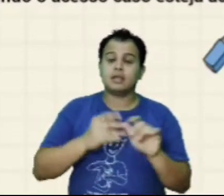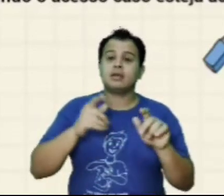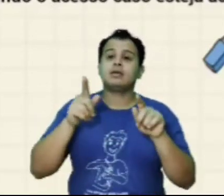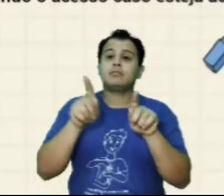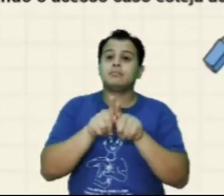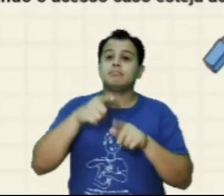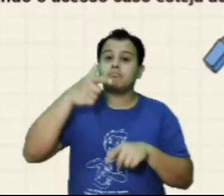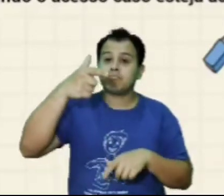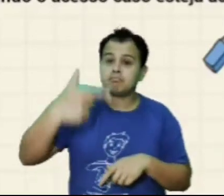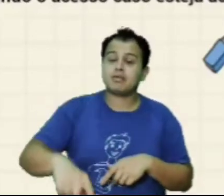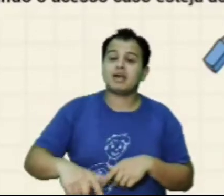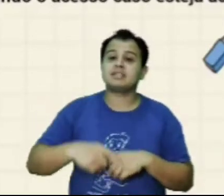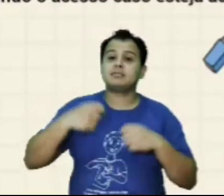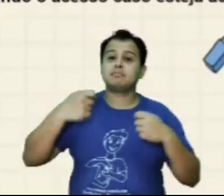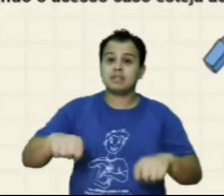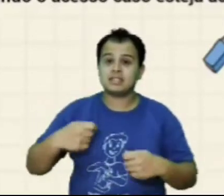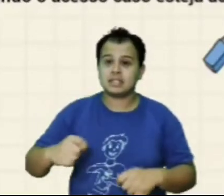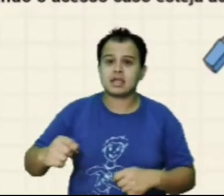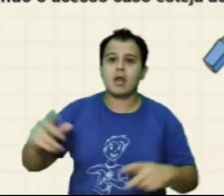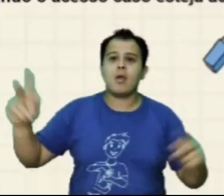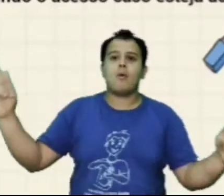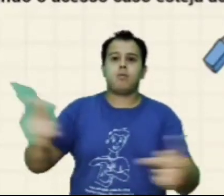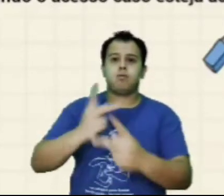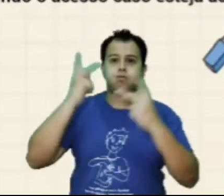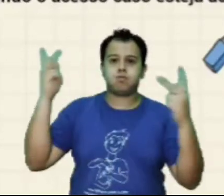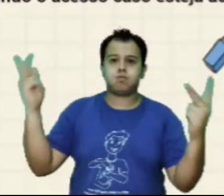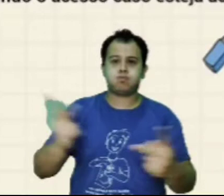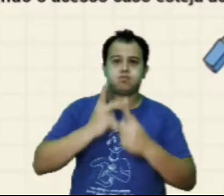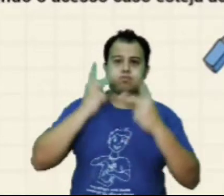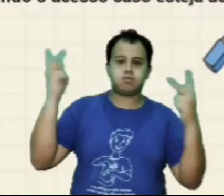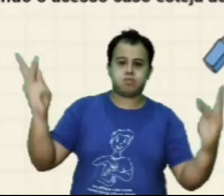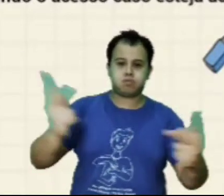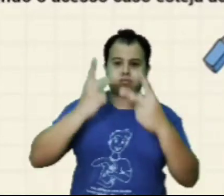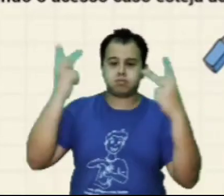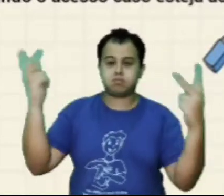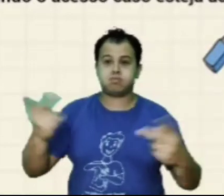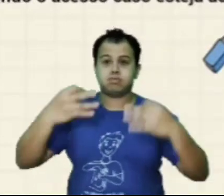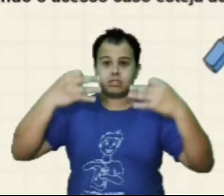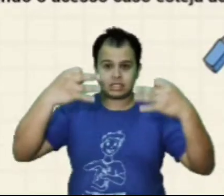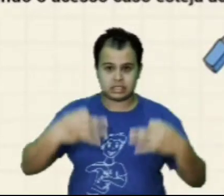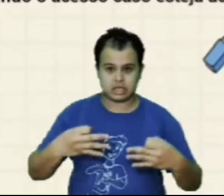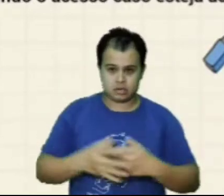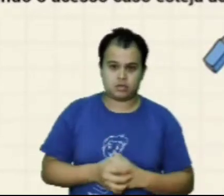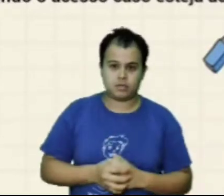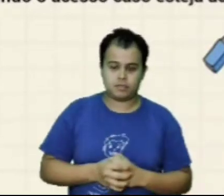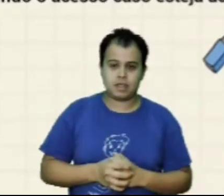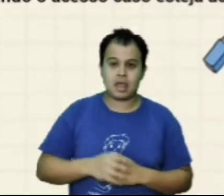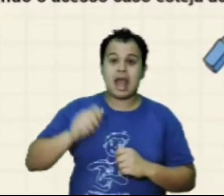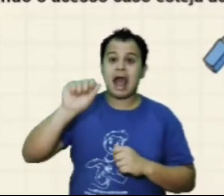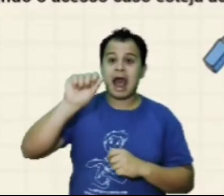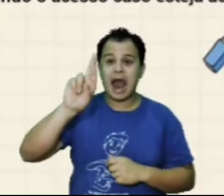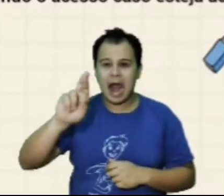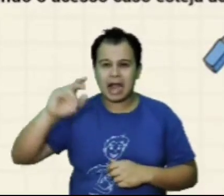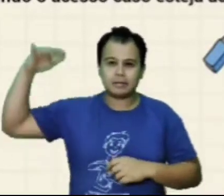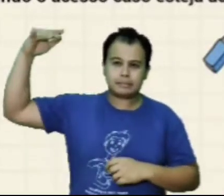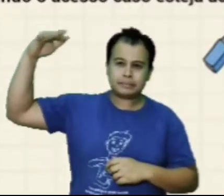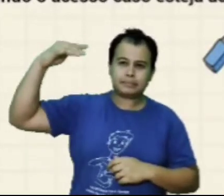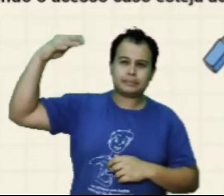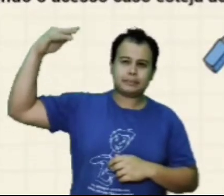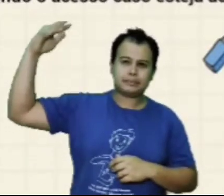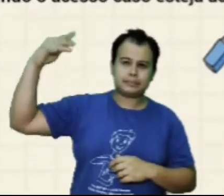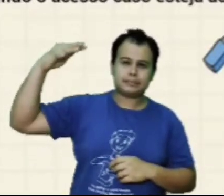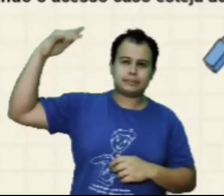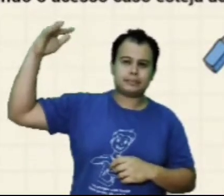natural, evitando o uso do ar-condicionado sempre que possível. Nós não temos nenhum espaço da nossa escola com ar-condicionado e a questão